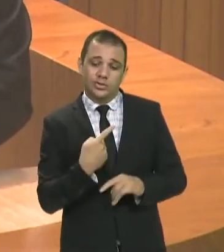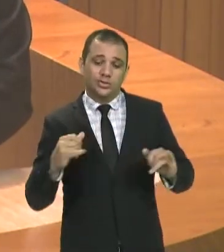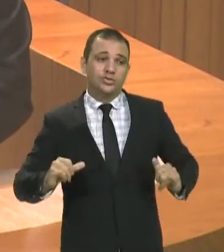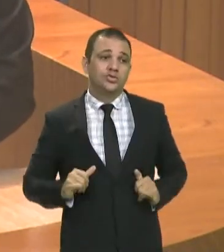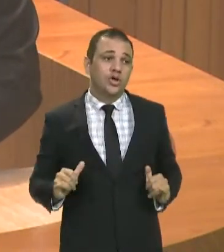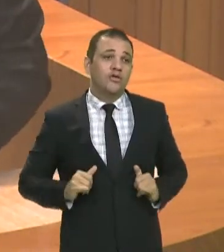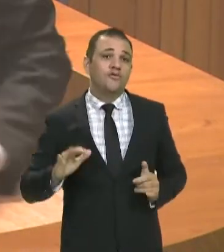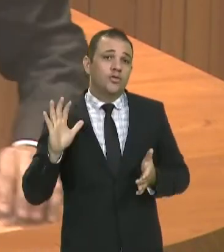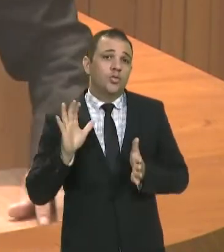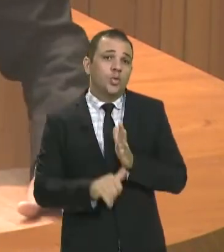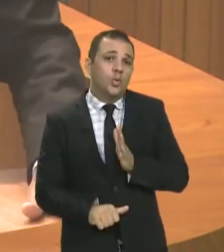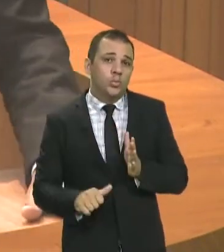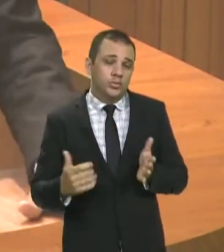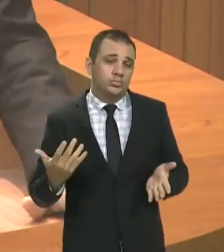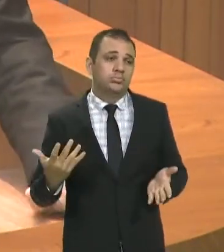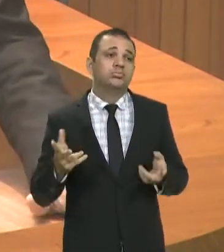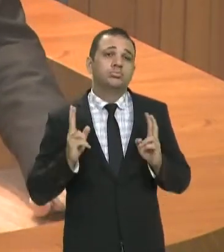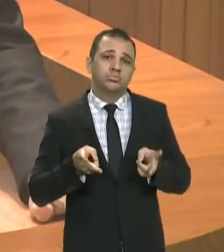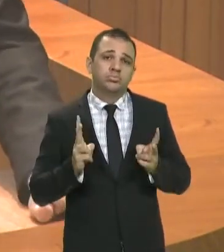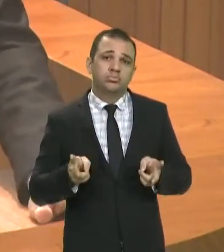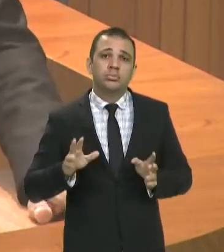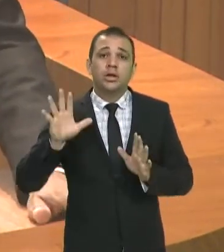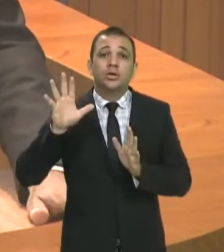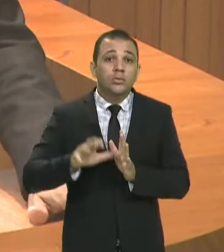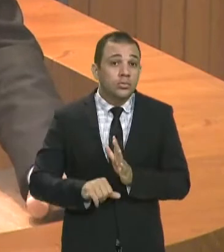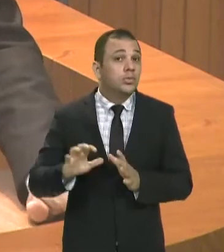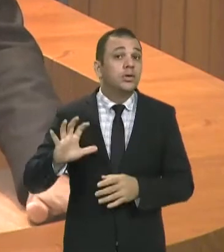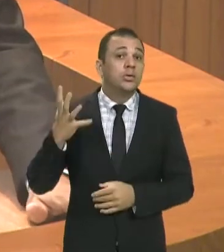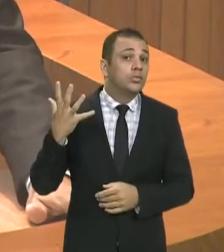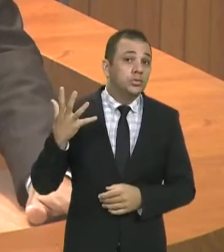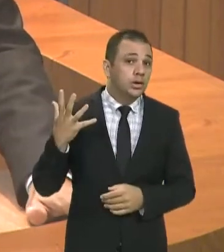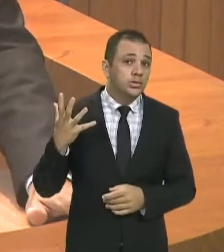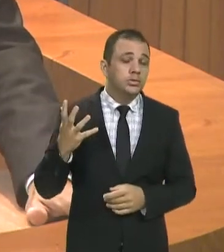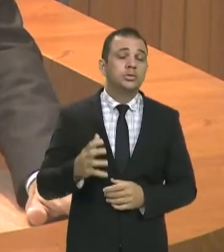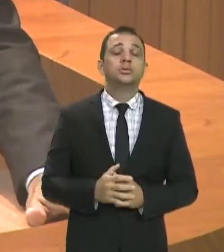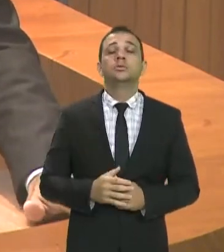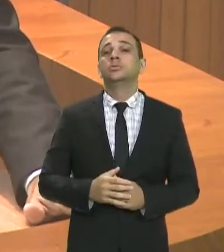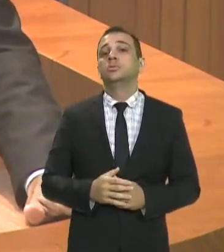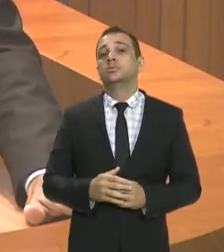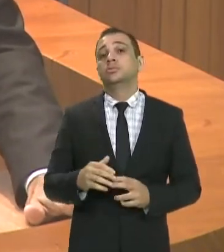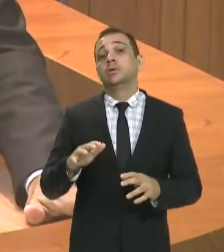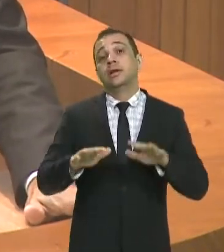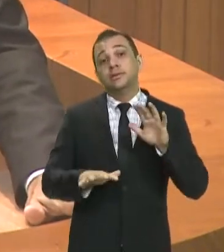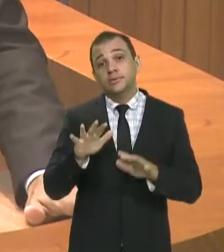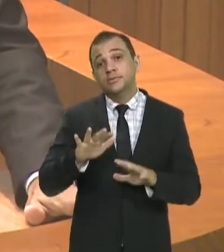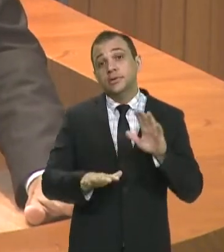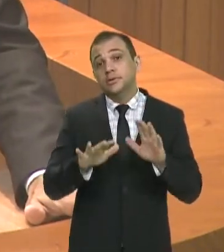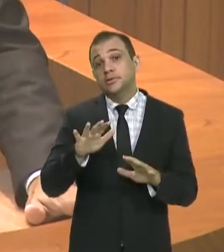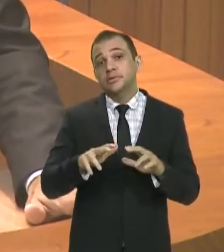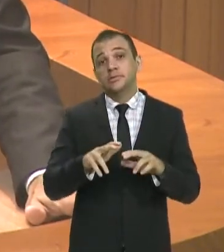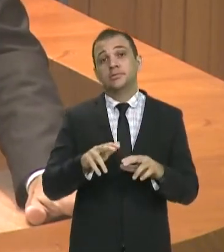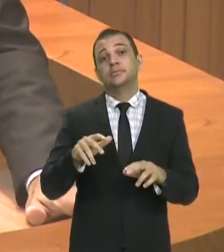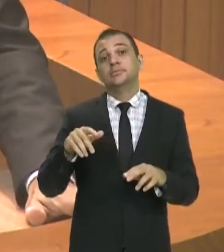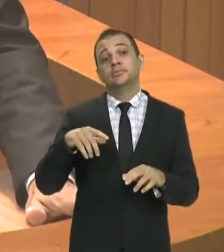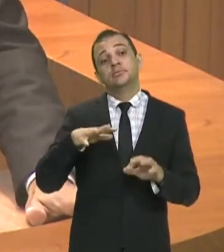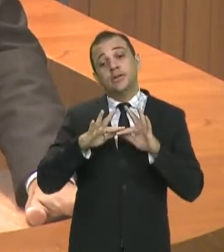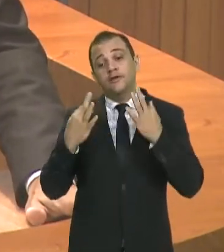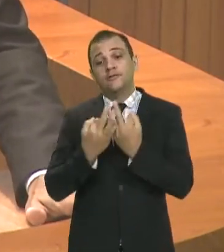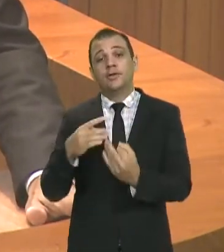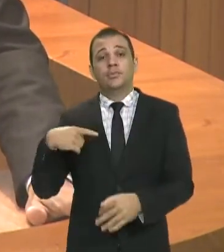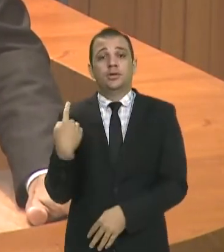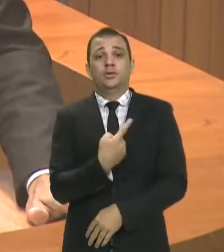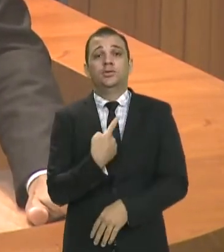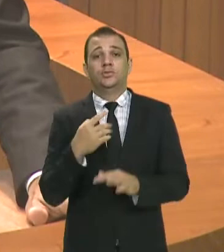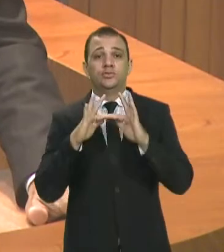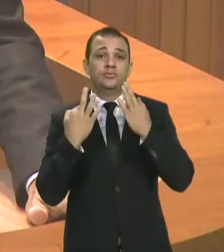financeiros. E esses golpes são praticados por muitas vezes parentes nossos,